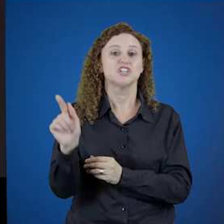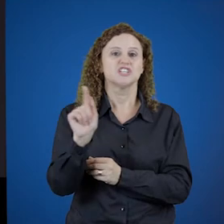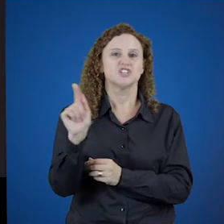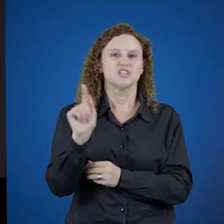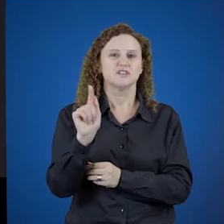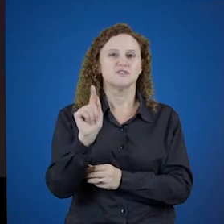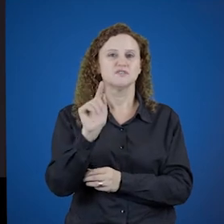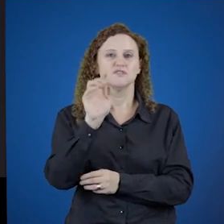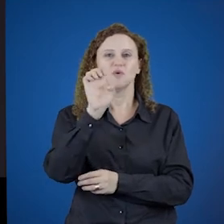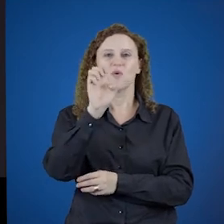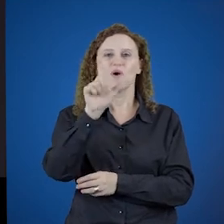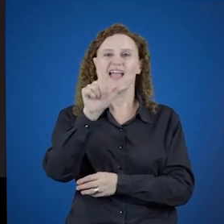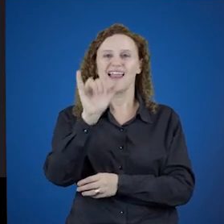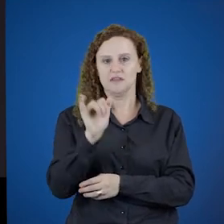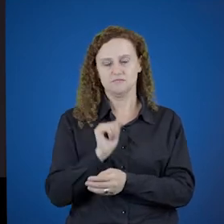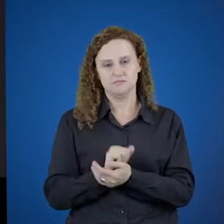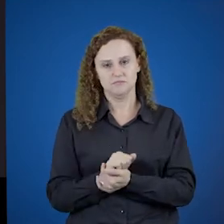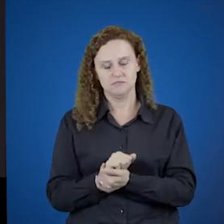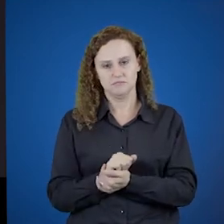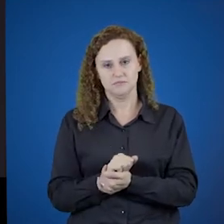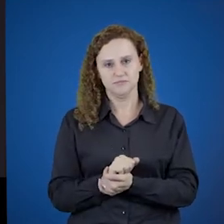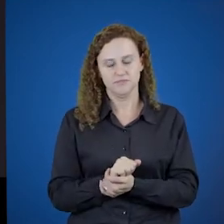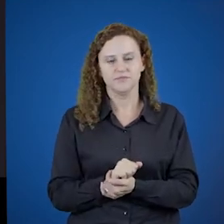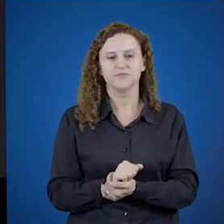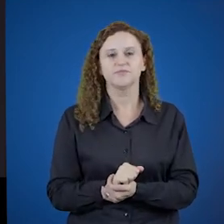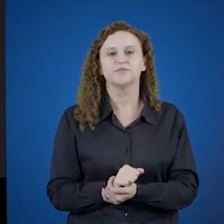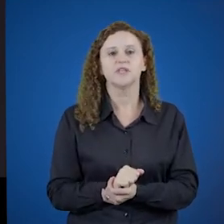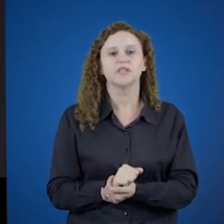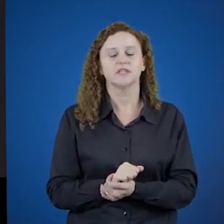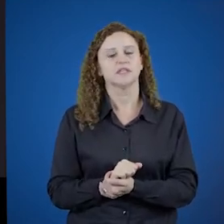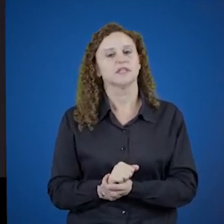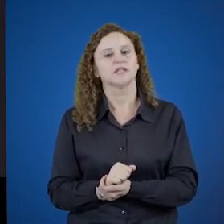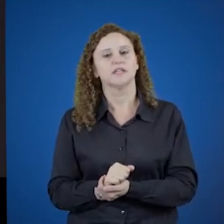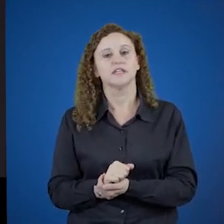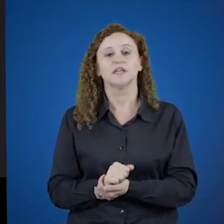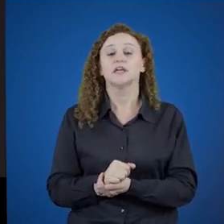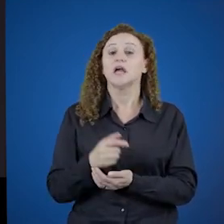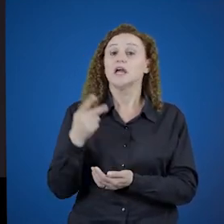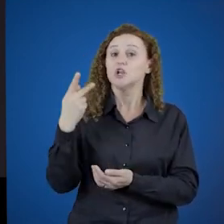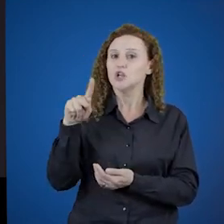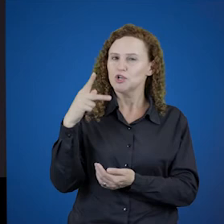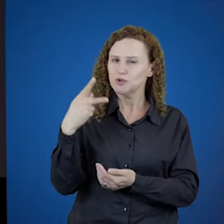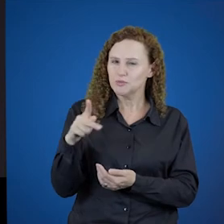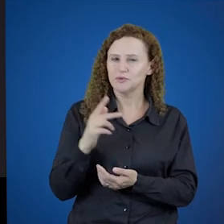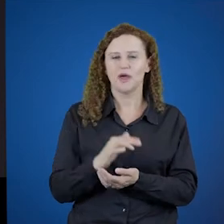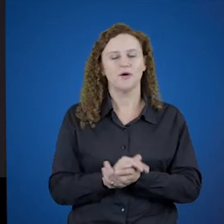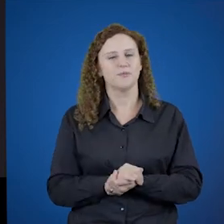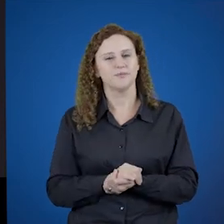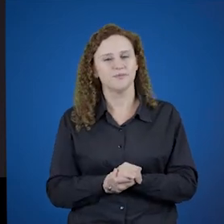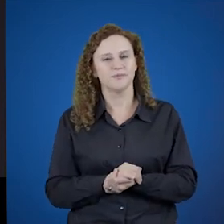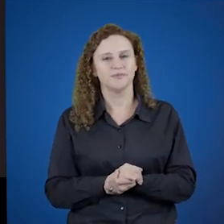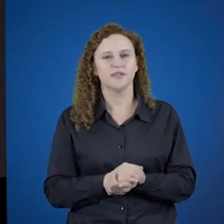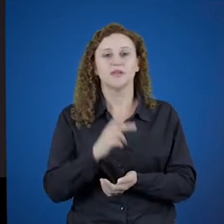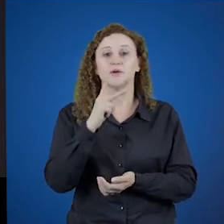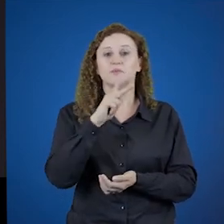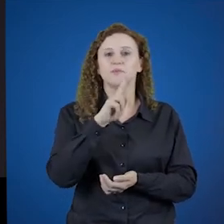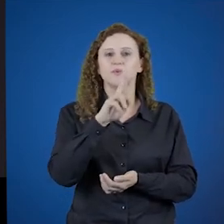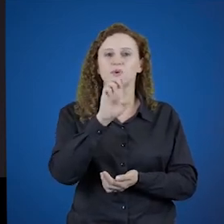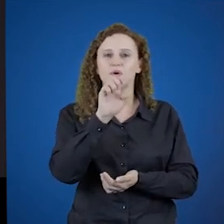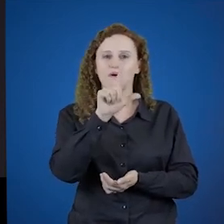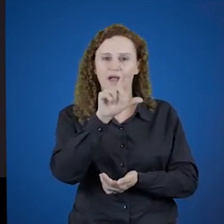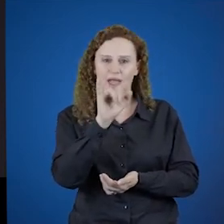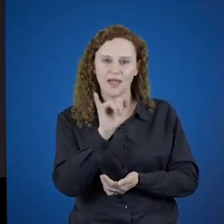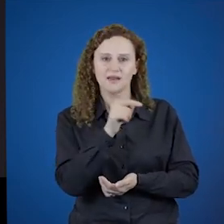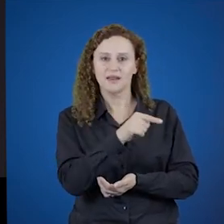vai ficar com l no money no singular e no plural é